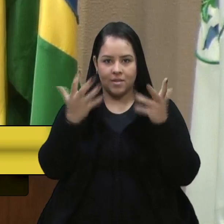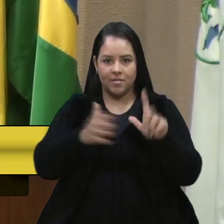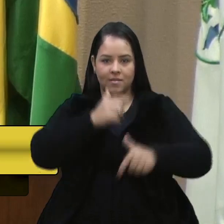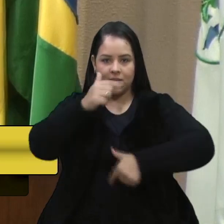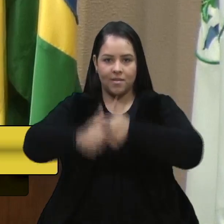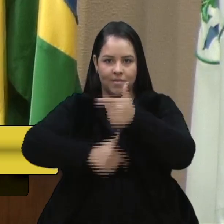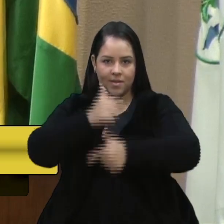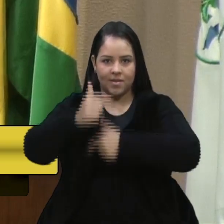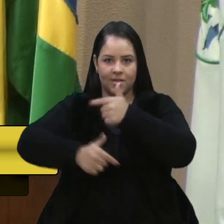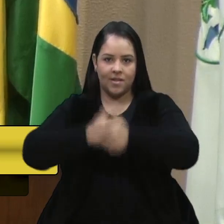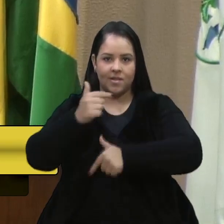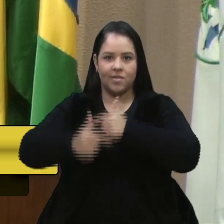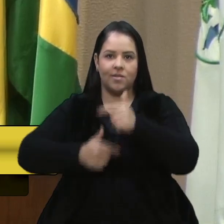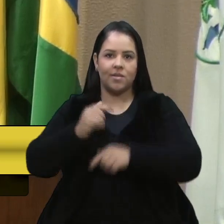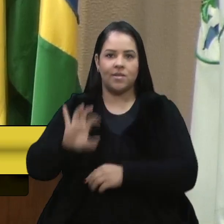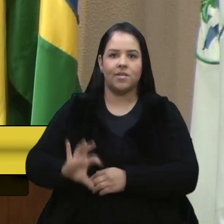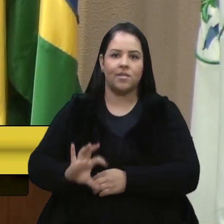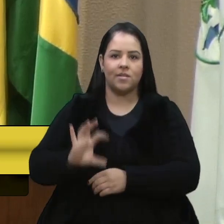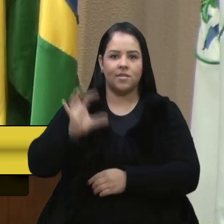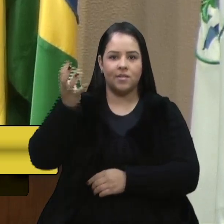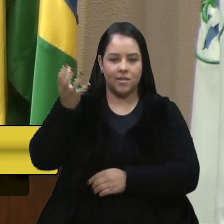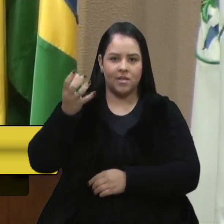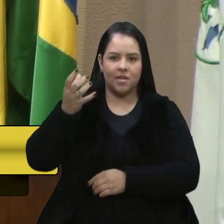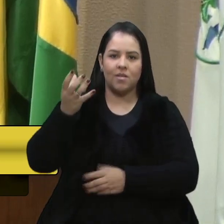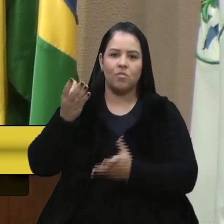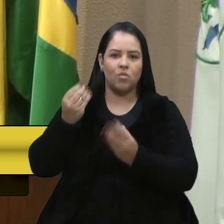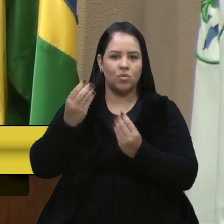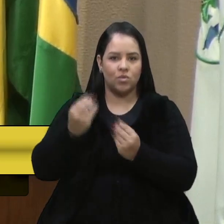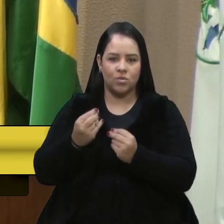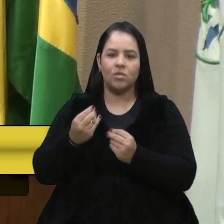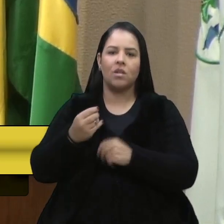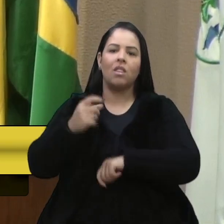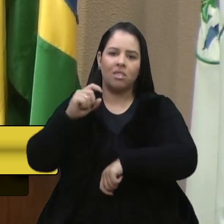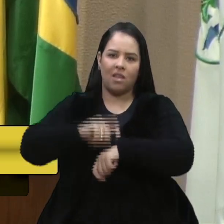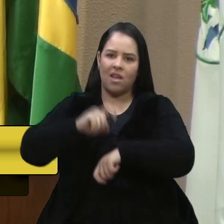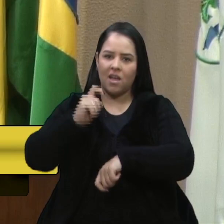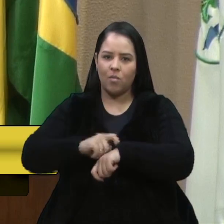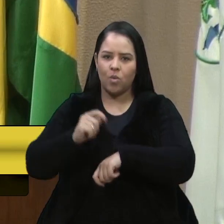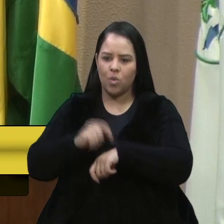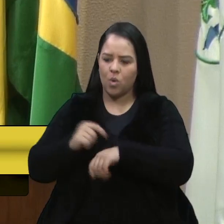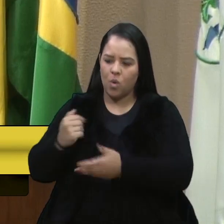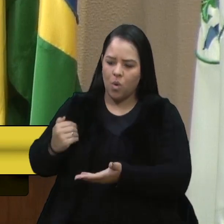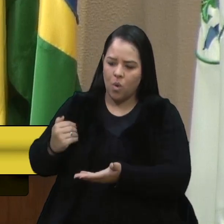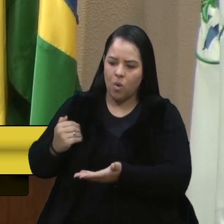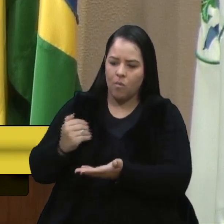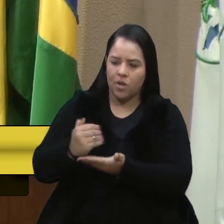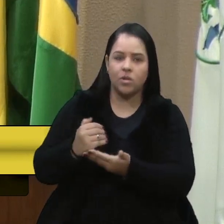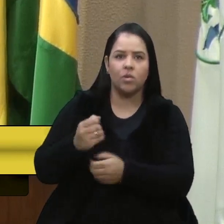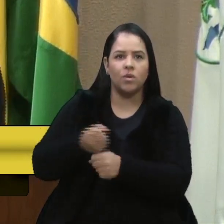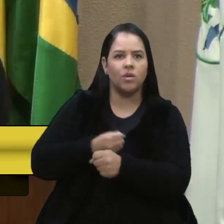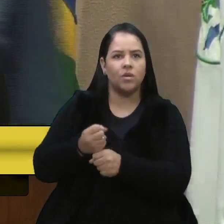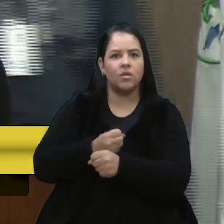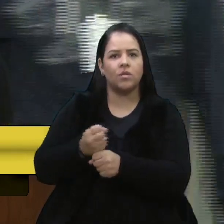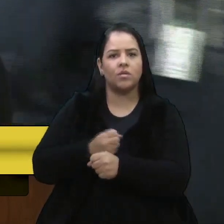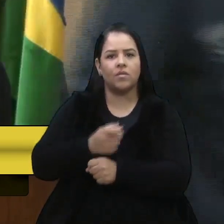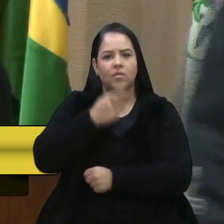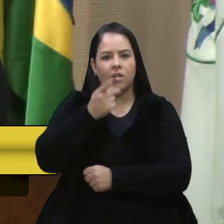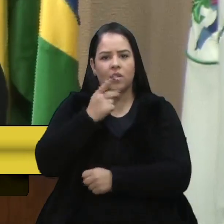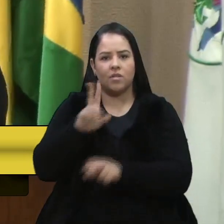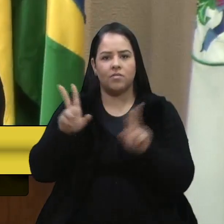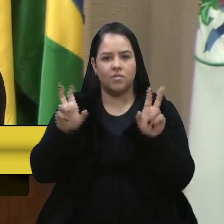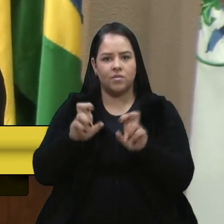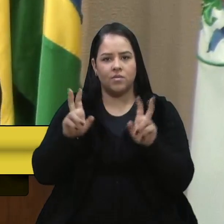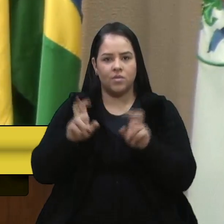que vem sendo realizado a muitas mãos desde o início do ano, que trata sobre a questão do